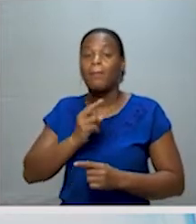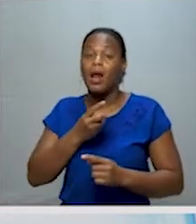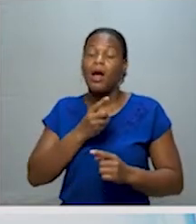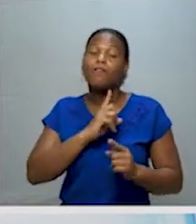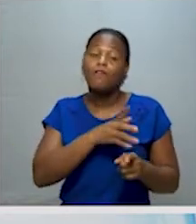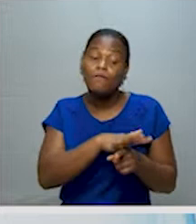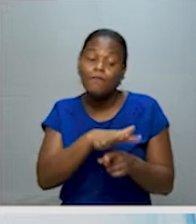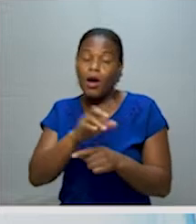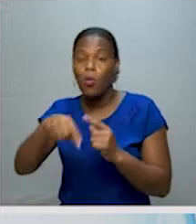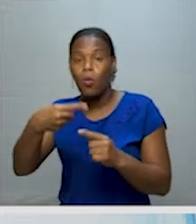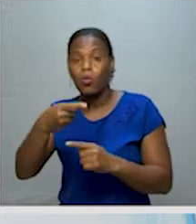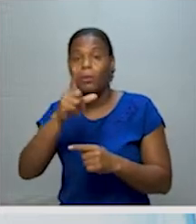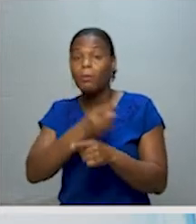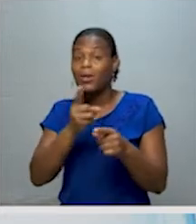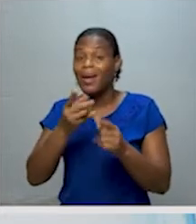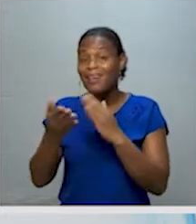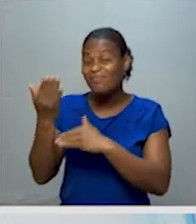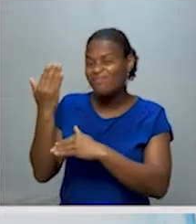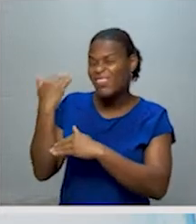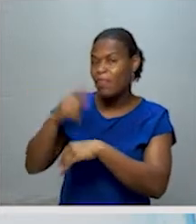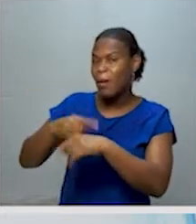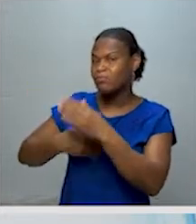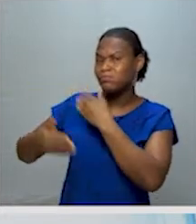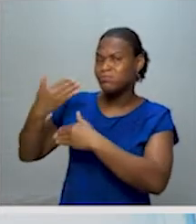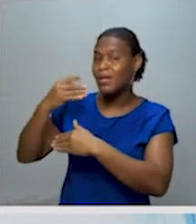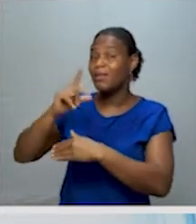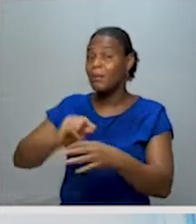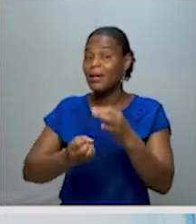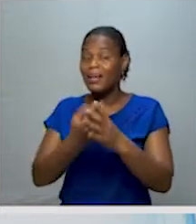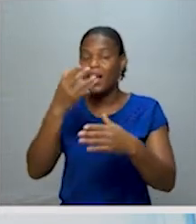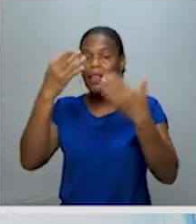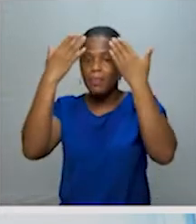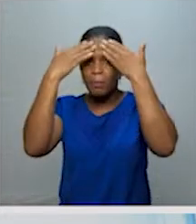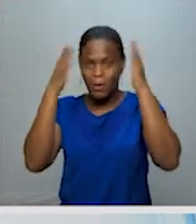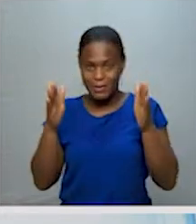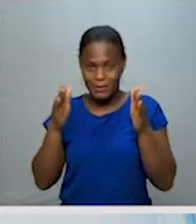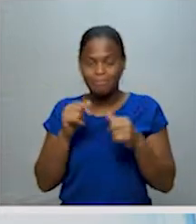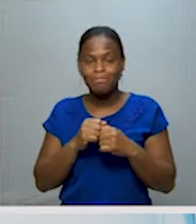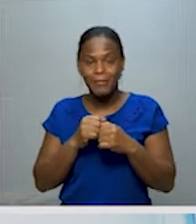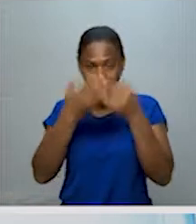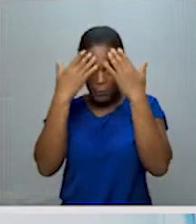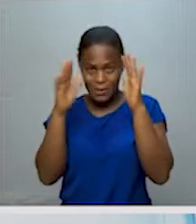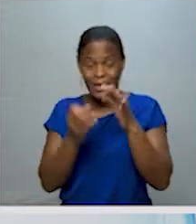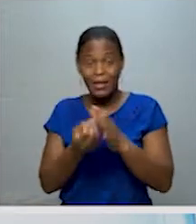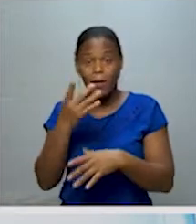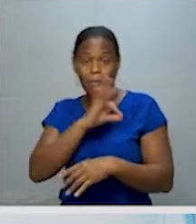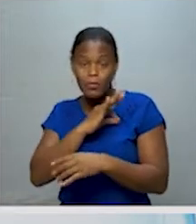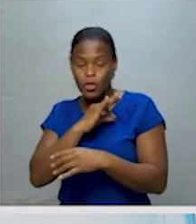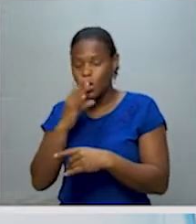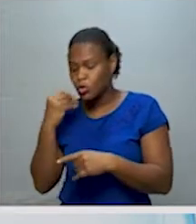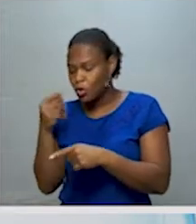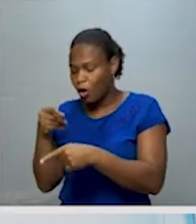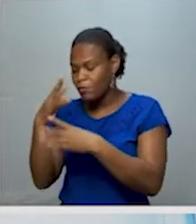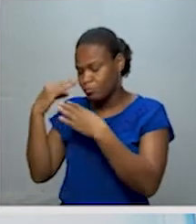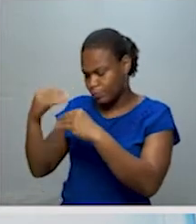também surgia naquela altura a democracia. A democracia surgiu naquela altura, então havia uns professores que ensinavam os